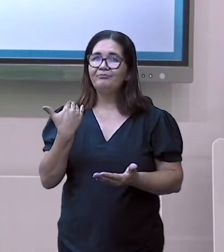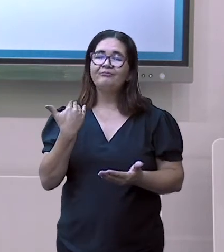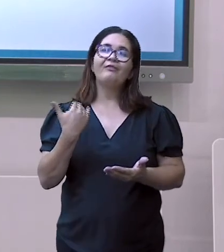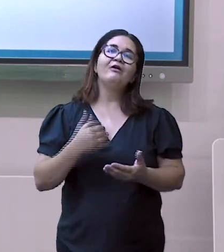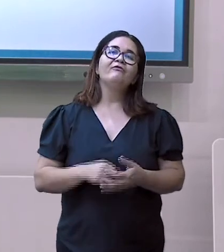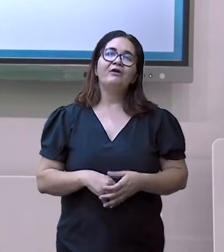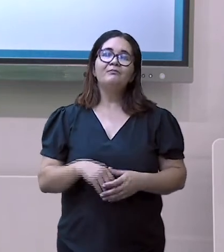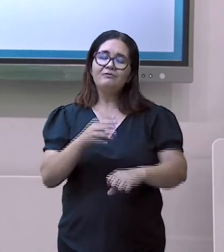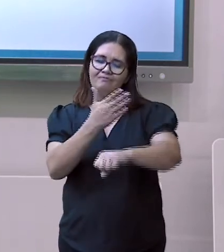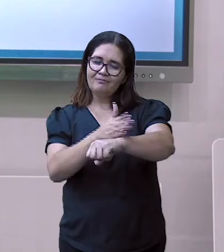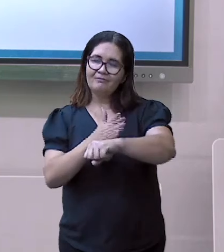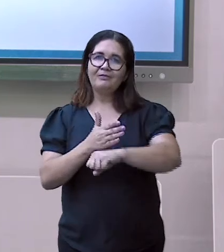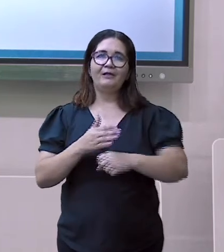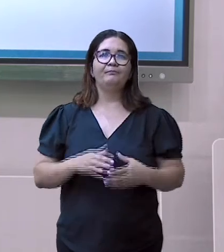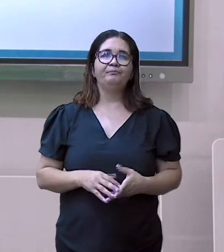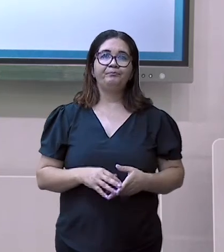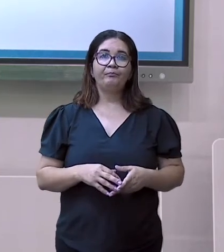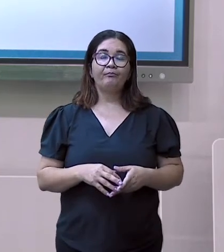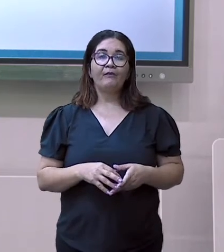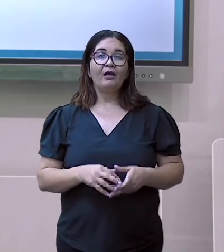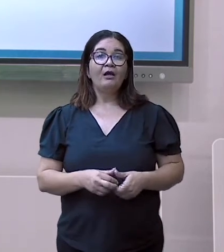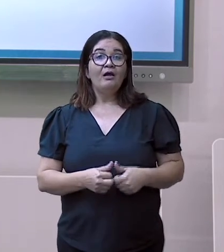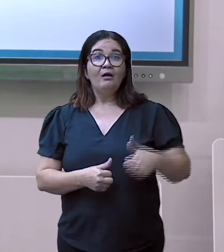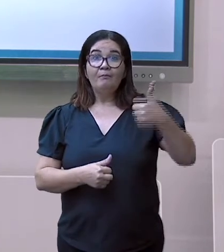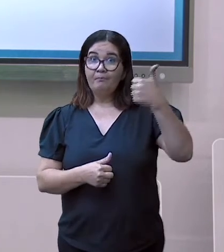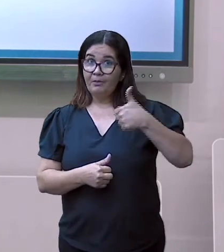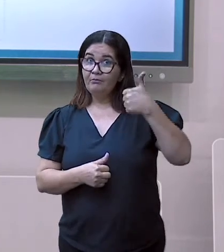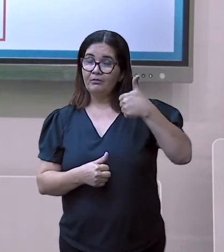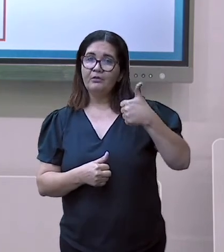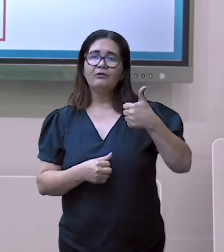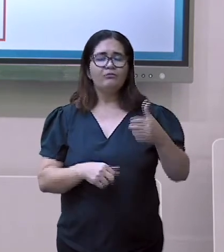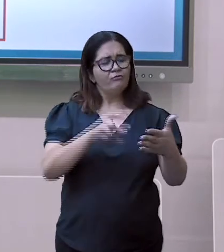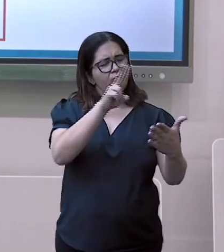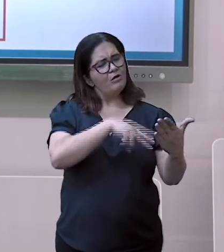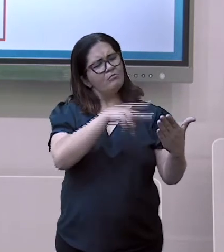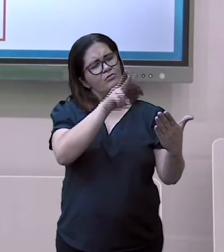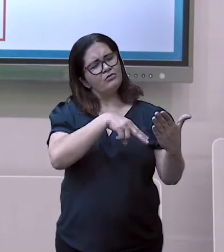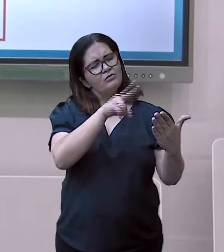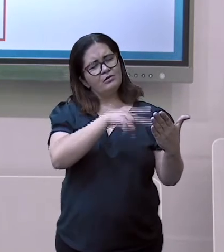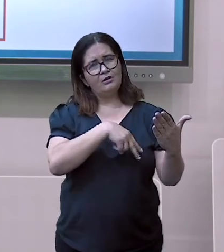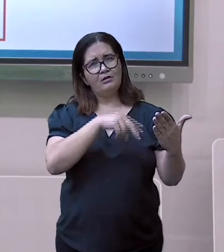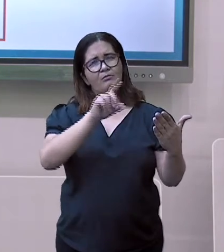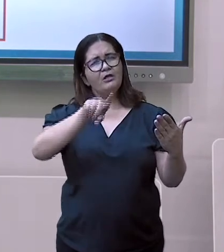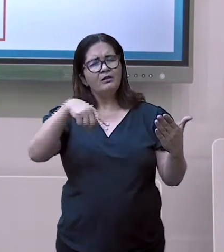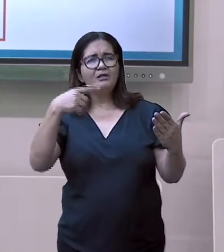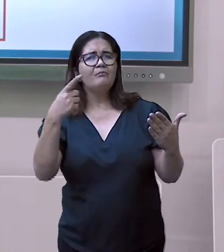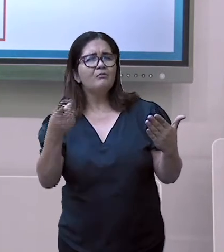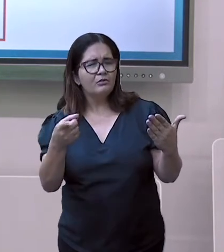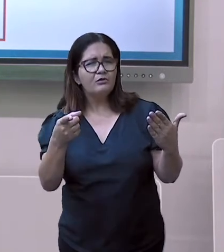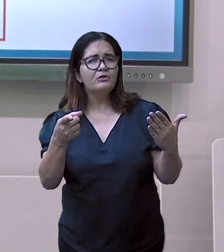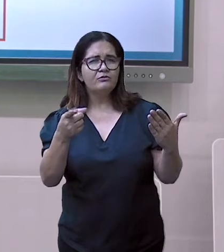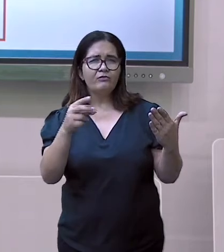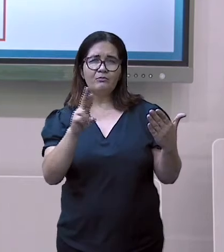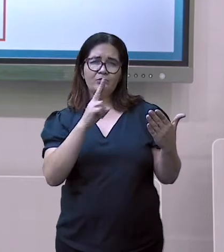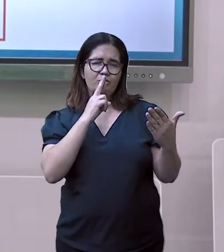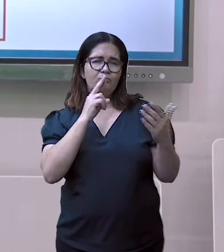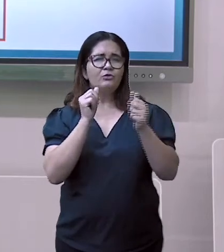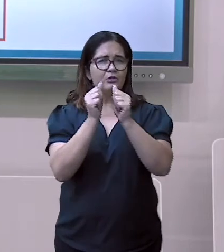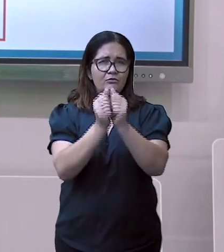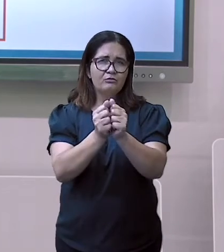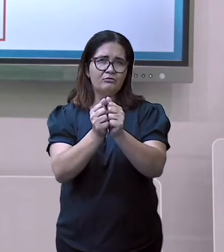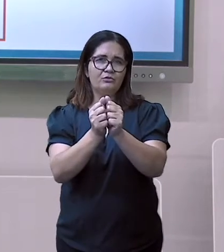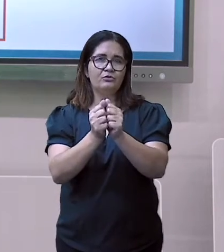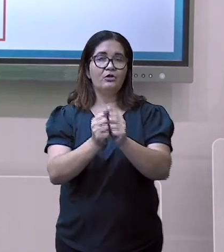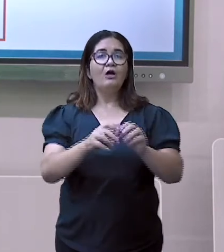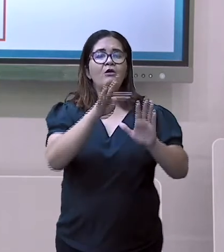Vamos dar início? Primeiro nós vamos ler e depois nós vamos responder juntos, ok? Eu trouxe aqui